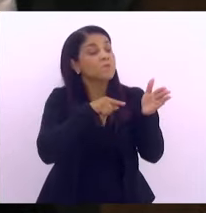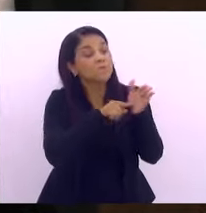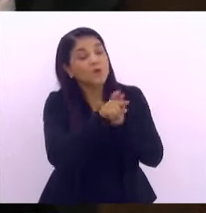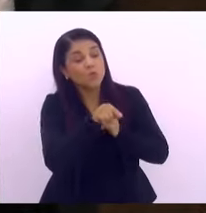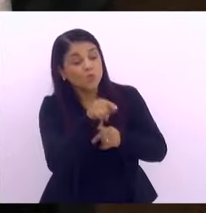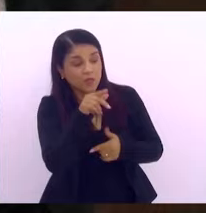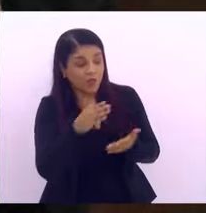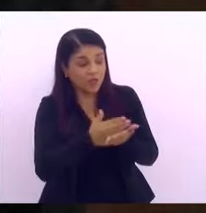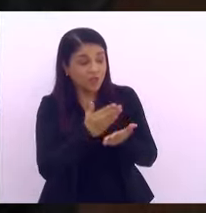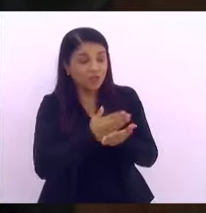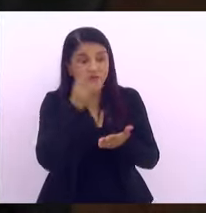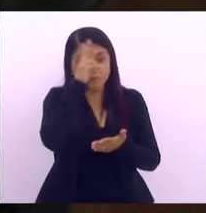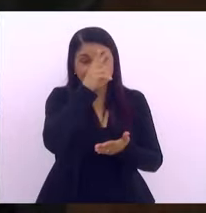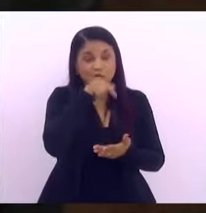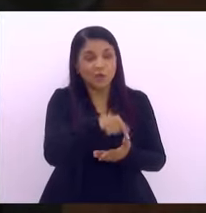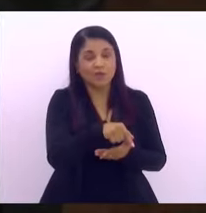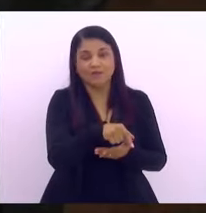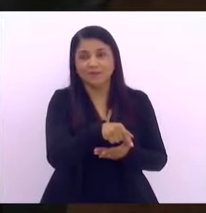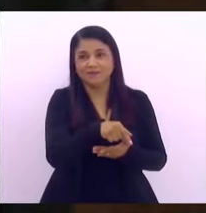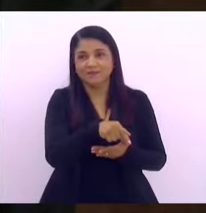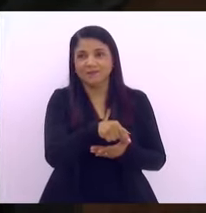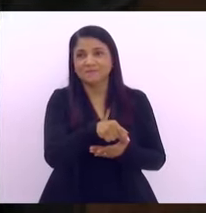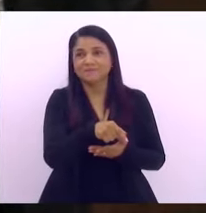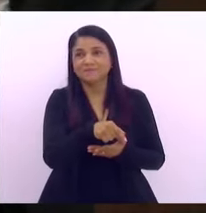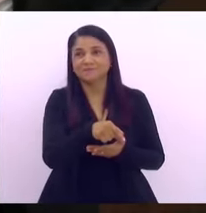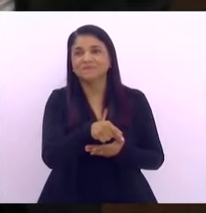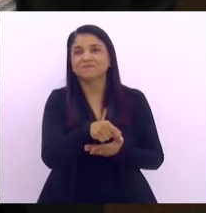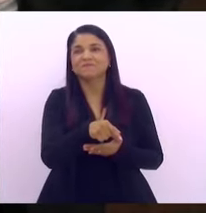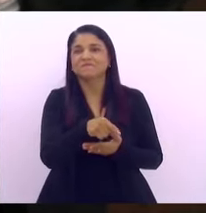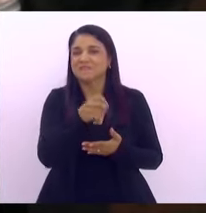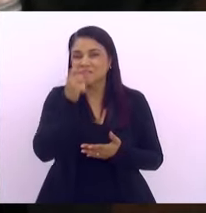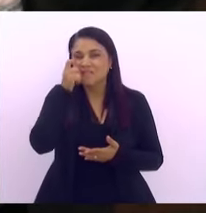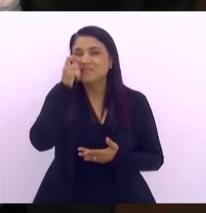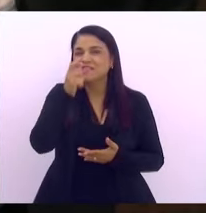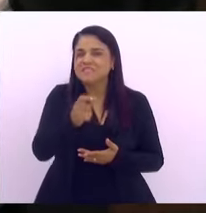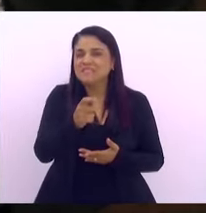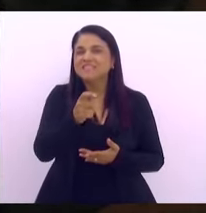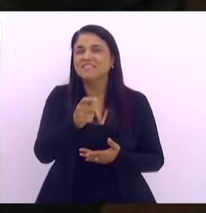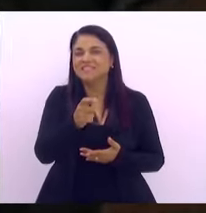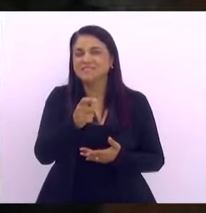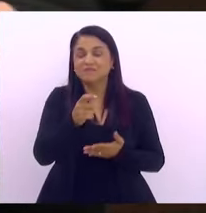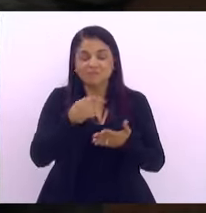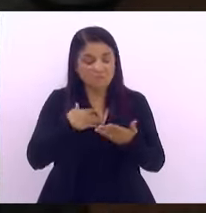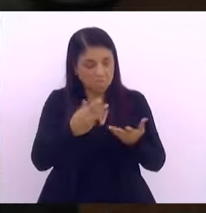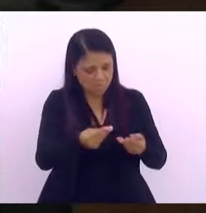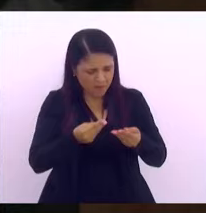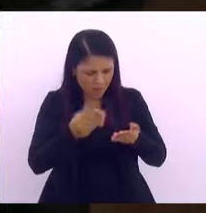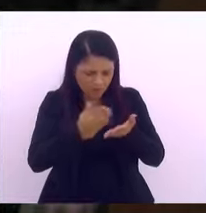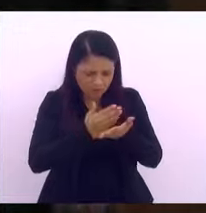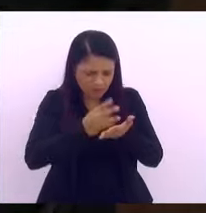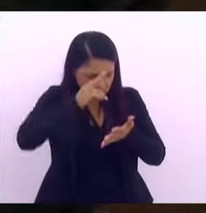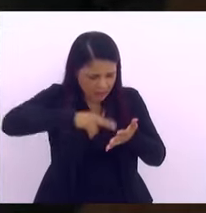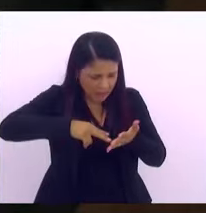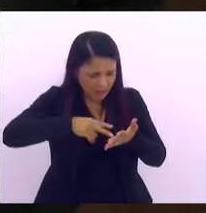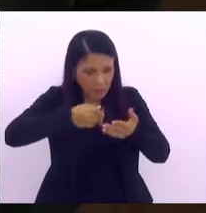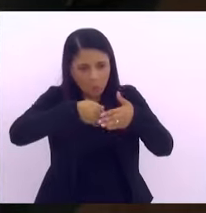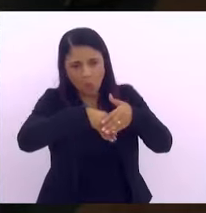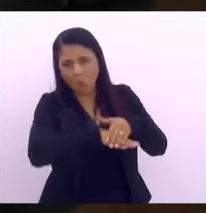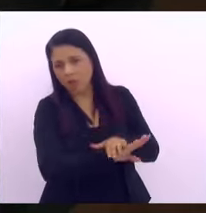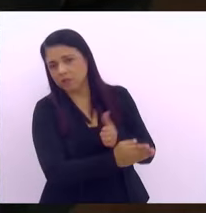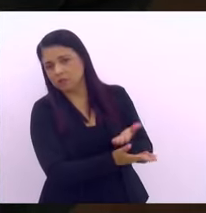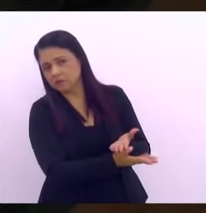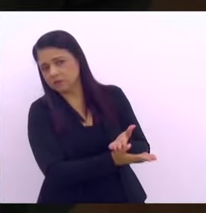se o cara tinha lido mesmo o livro. Então, isso é uma coisa interessante, até porque você pega um livro, lê uma vez e fica lá criando